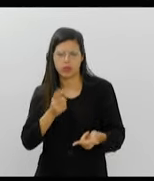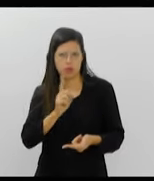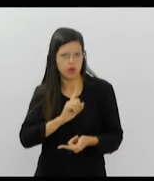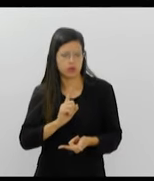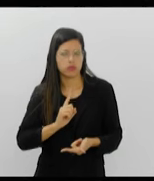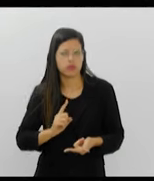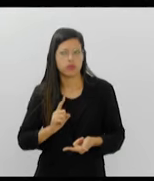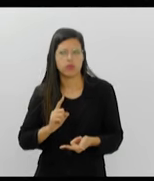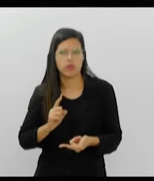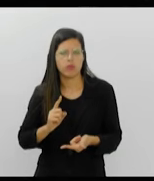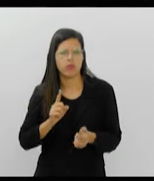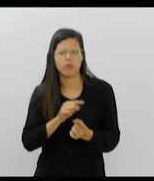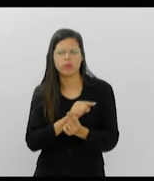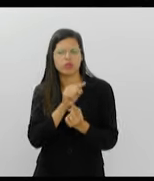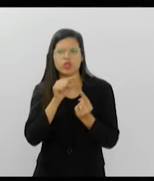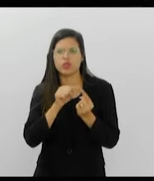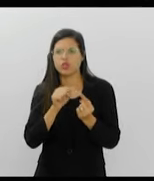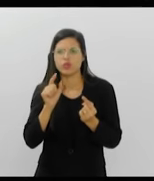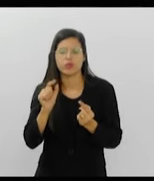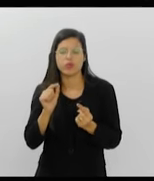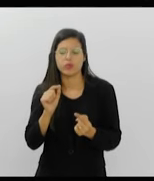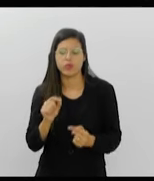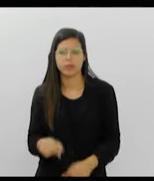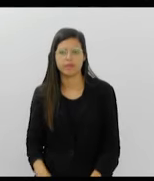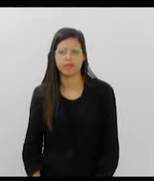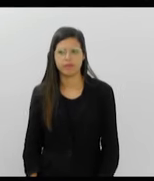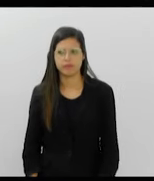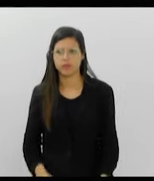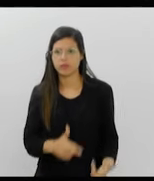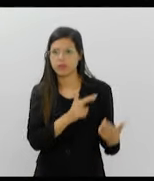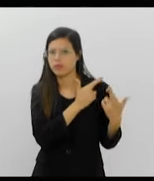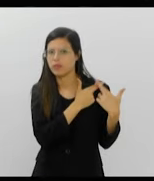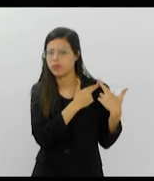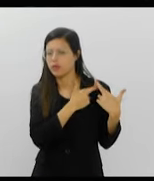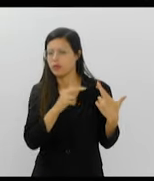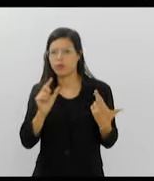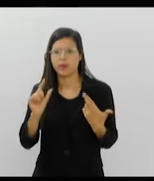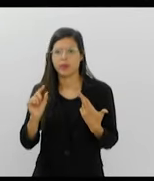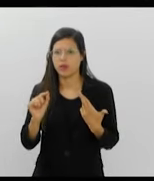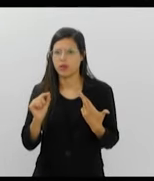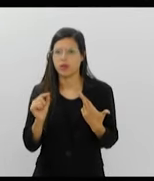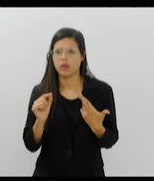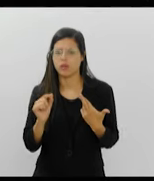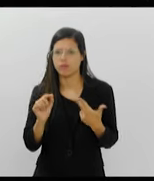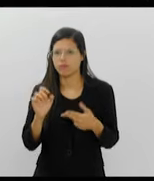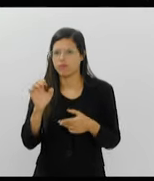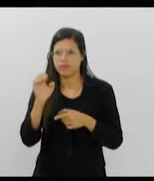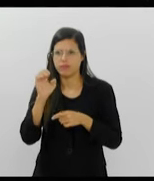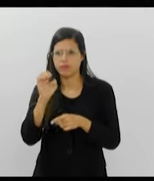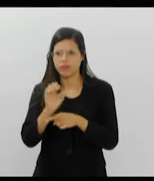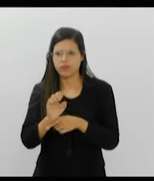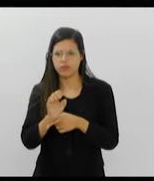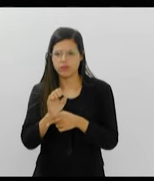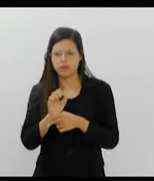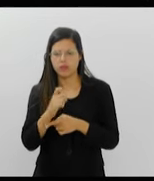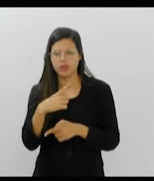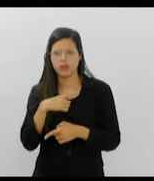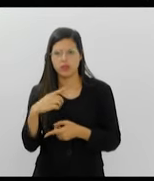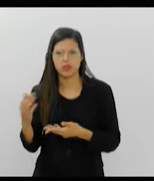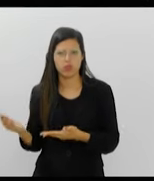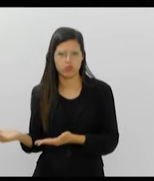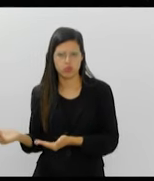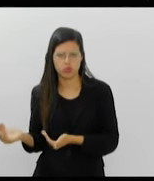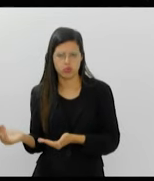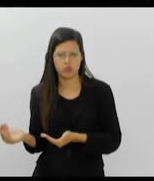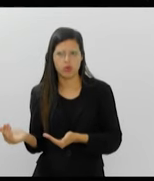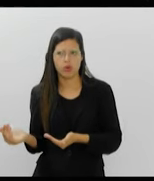E que ideário é esse, senhor presidente? O Estado tem um jovem